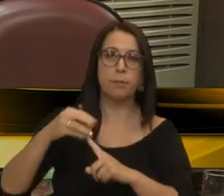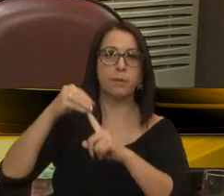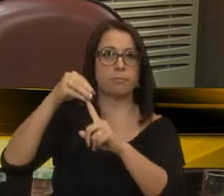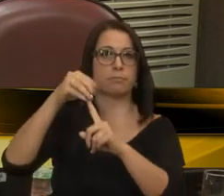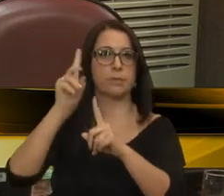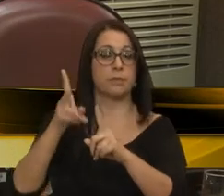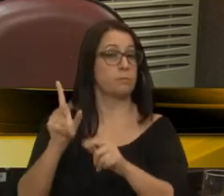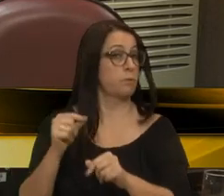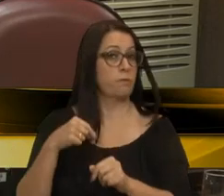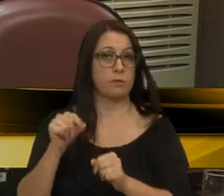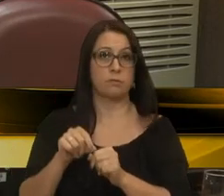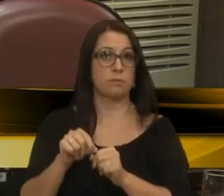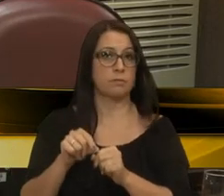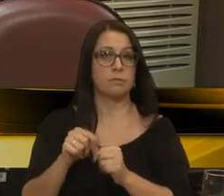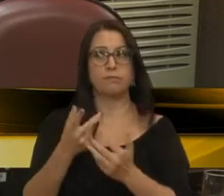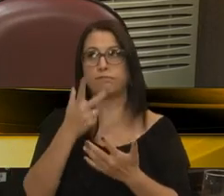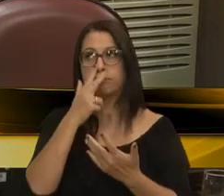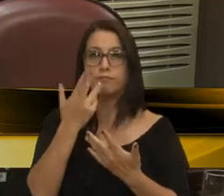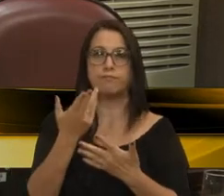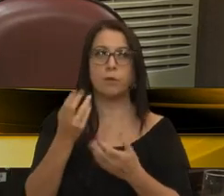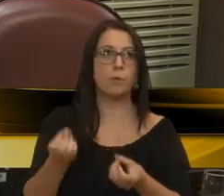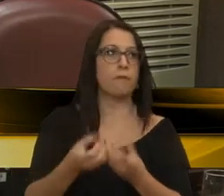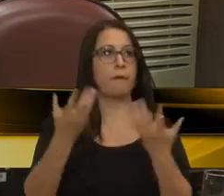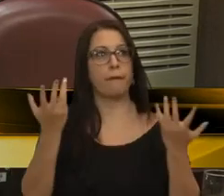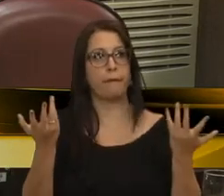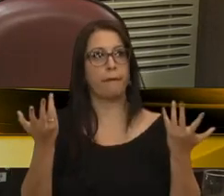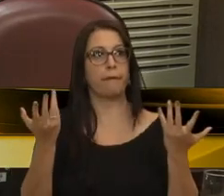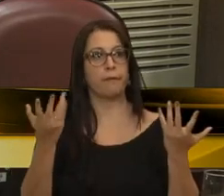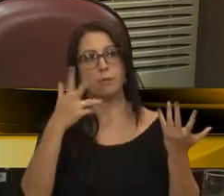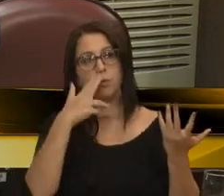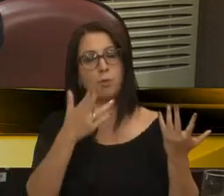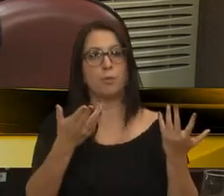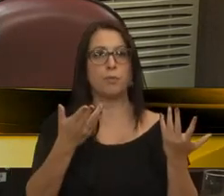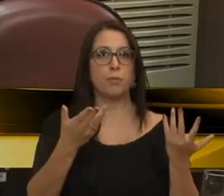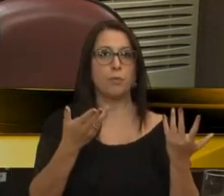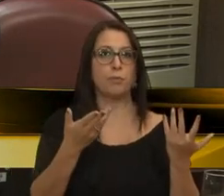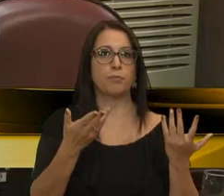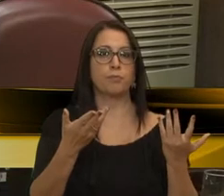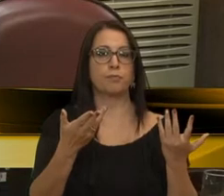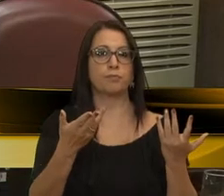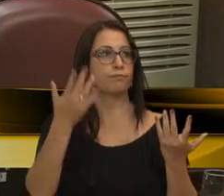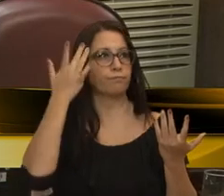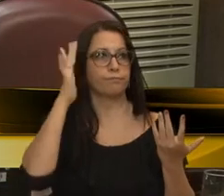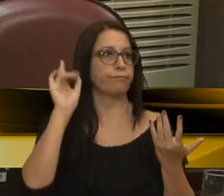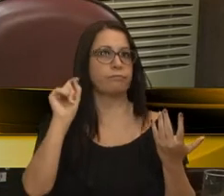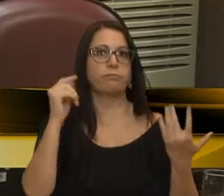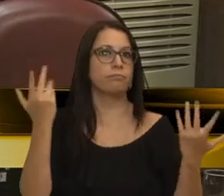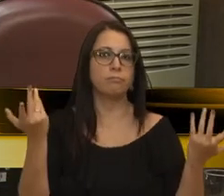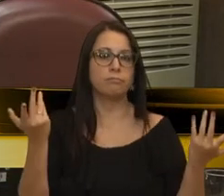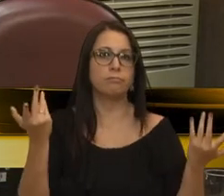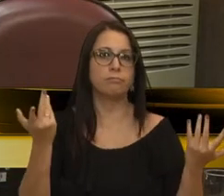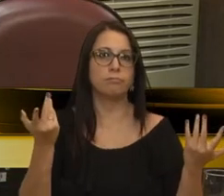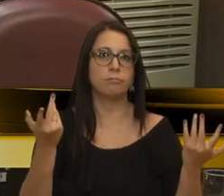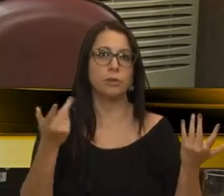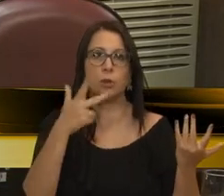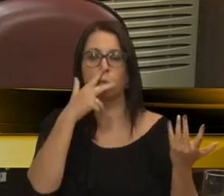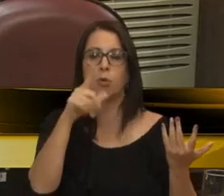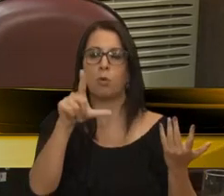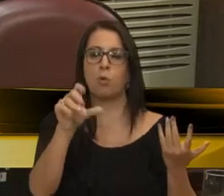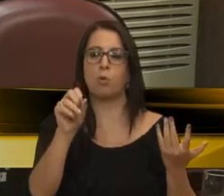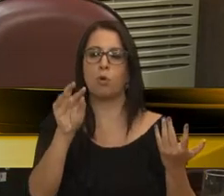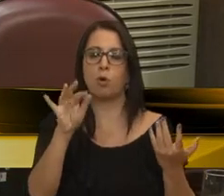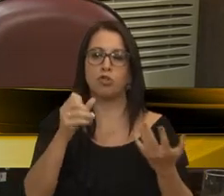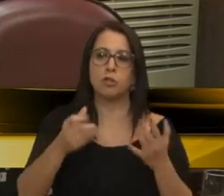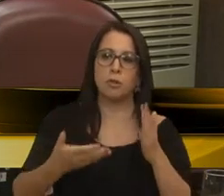foi, como uma festa, como talvez sei lá o quê, porque estão tratando como lotes,